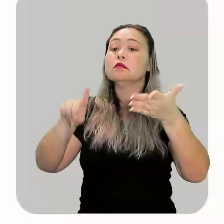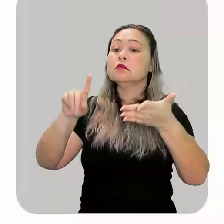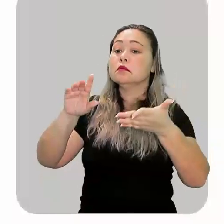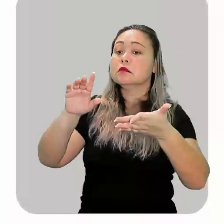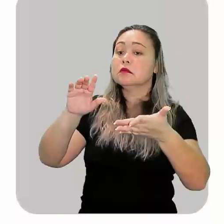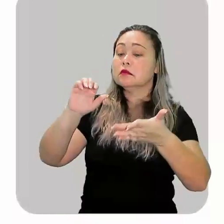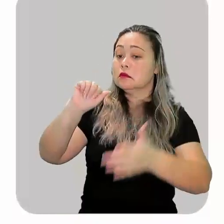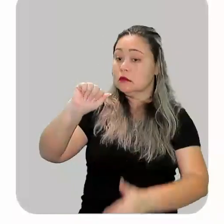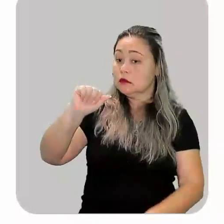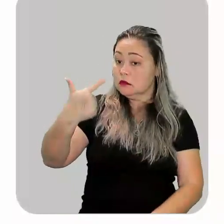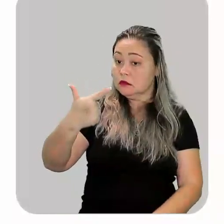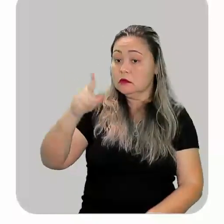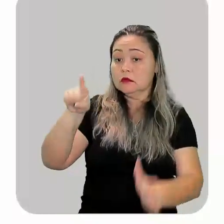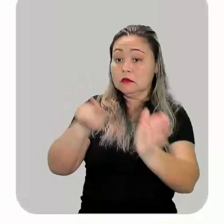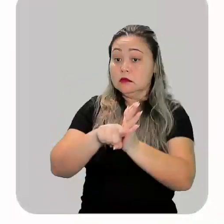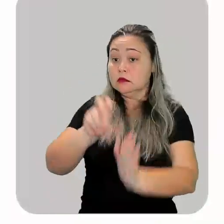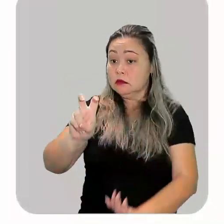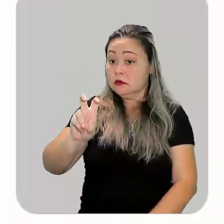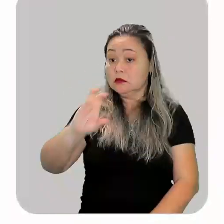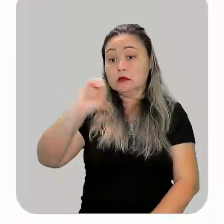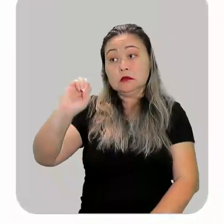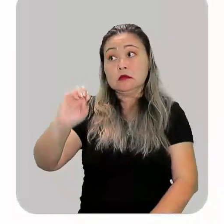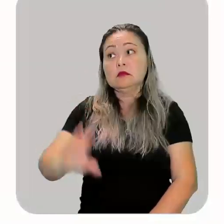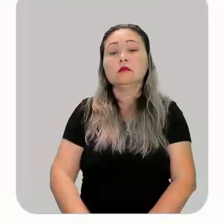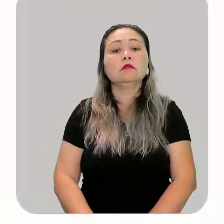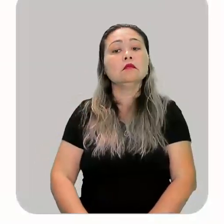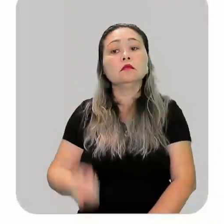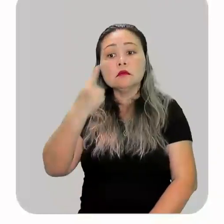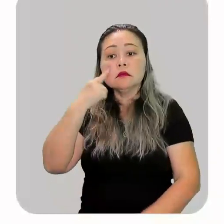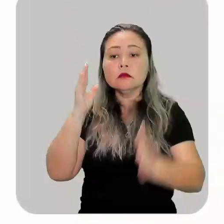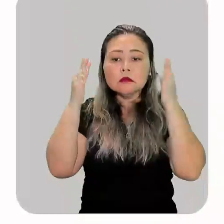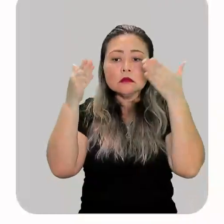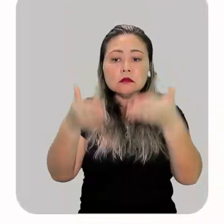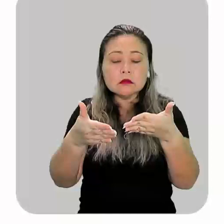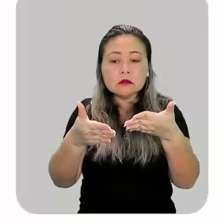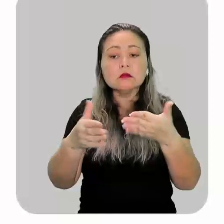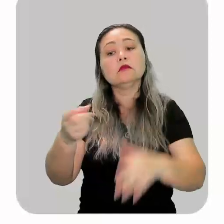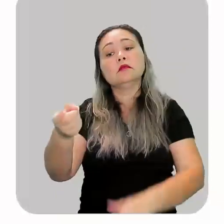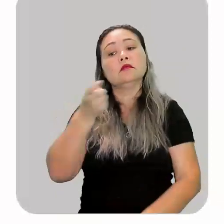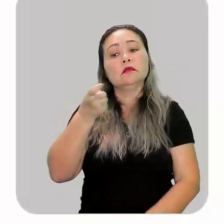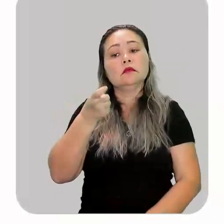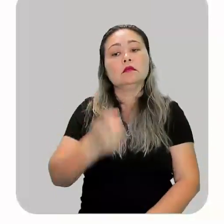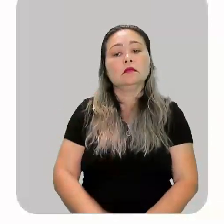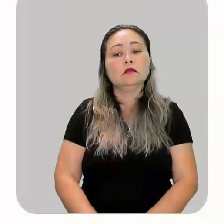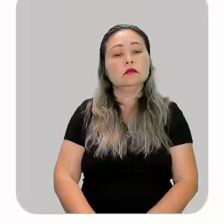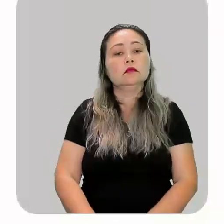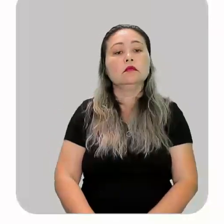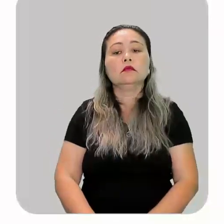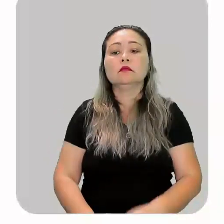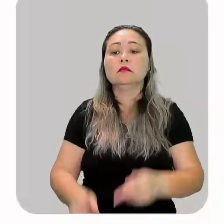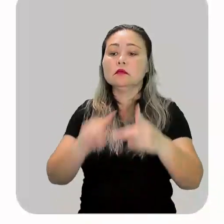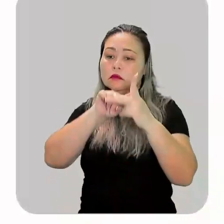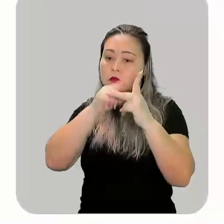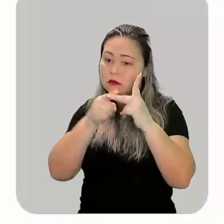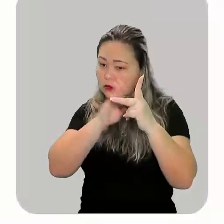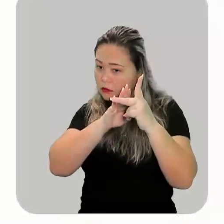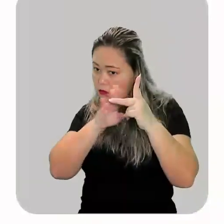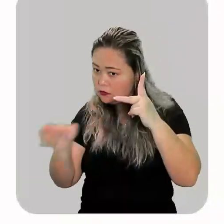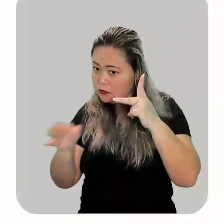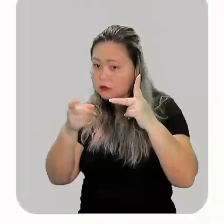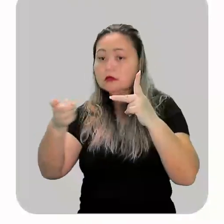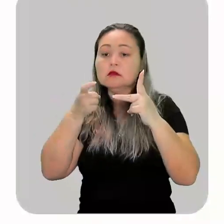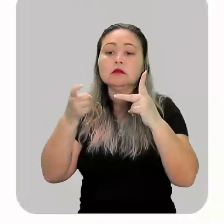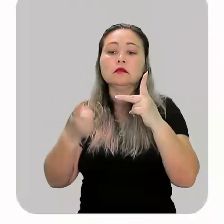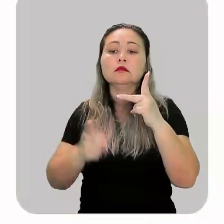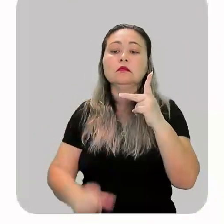0 e A2, menos 5 e 0. E aqui já dá para ver que o foco está no eixo x, né? Os vértices também no eixo x. Então, a